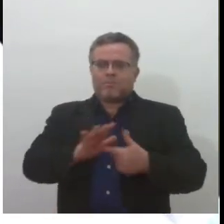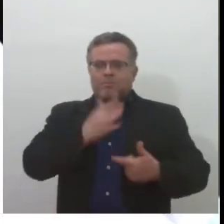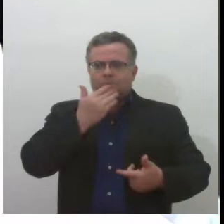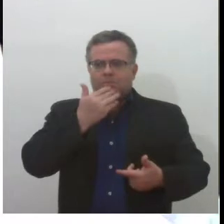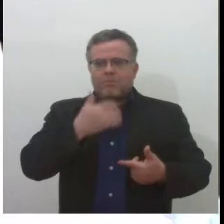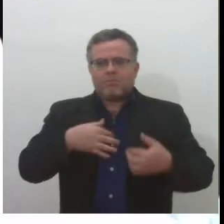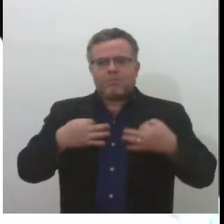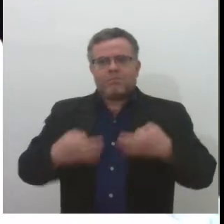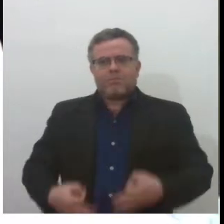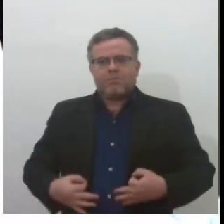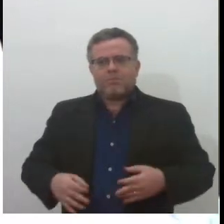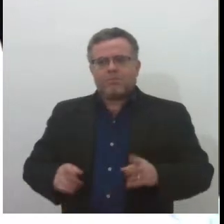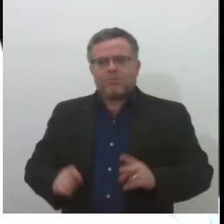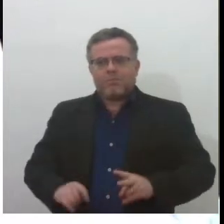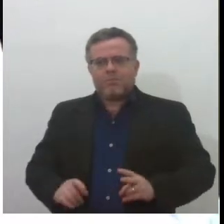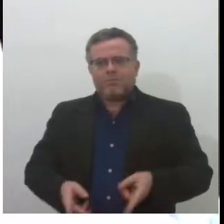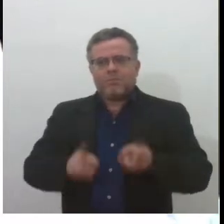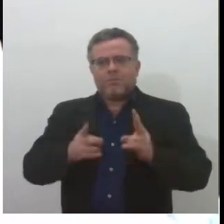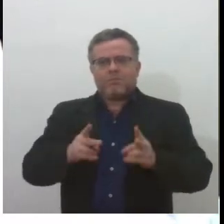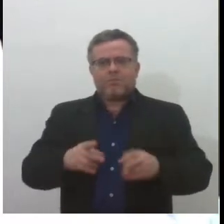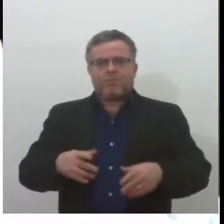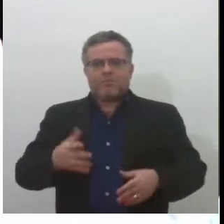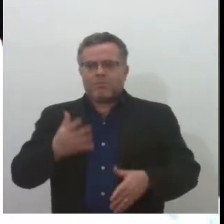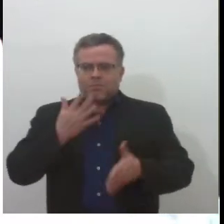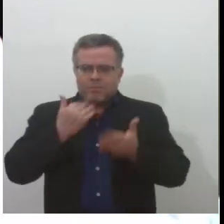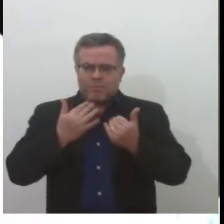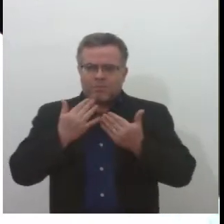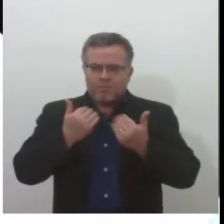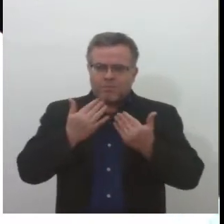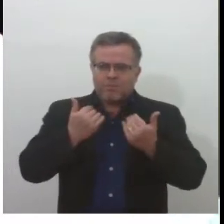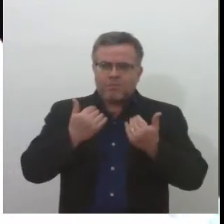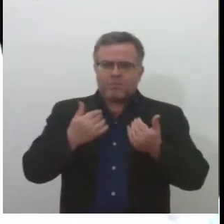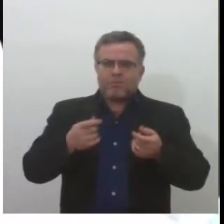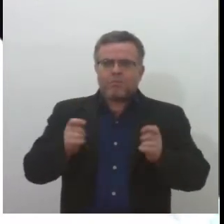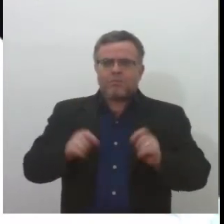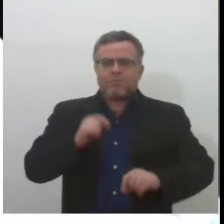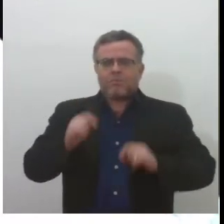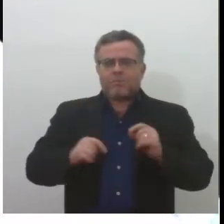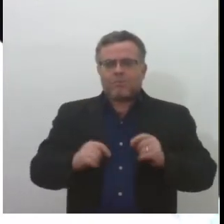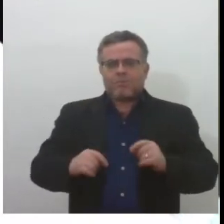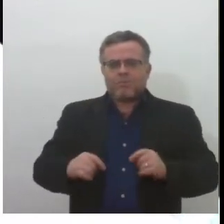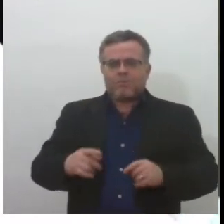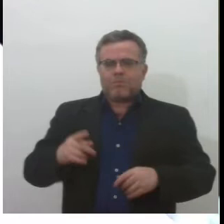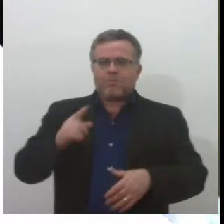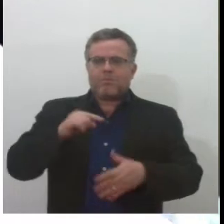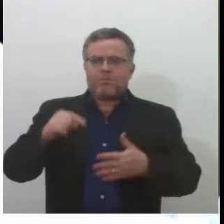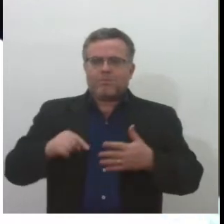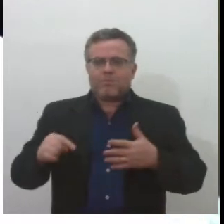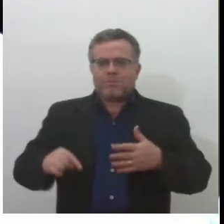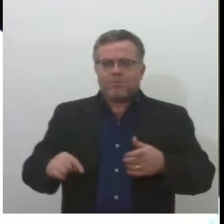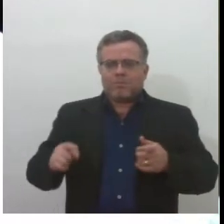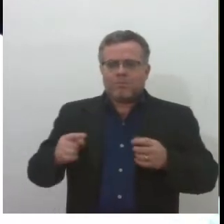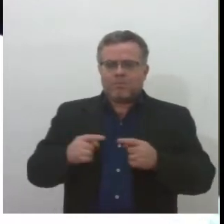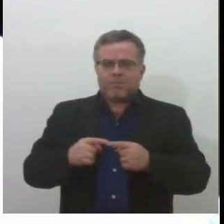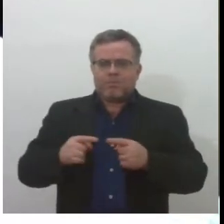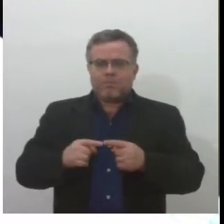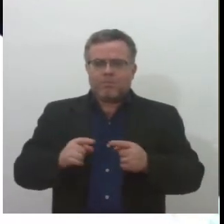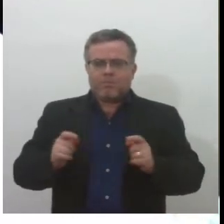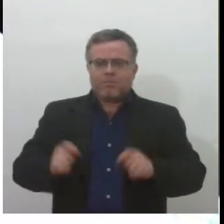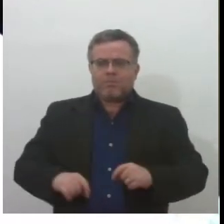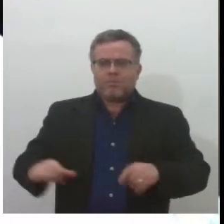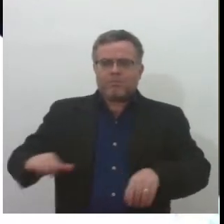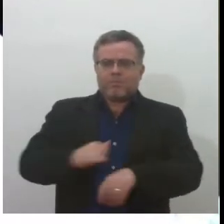saudável com alimentos com proteína em quantidade suficiente mas não